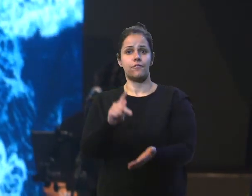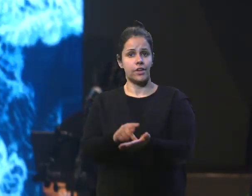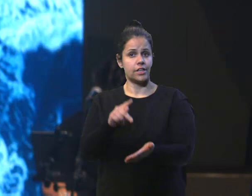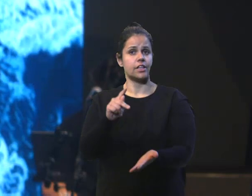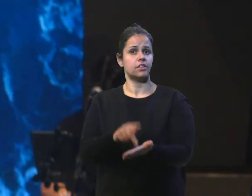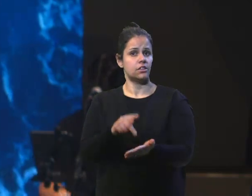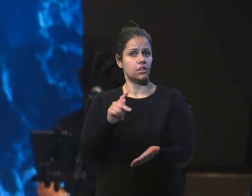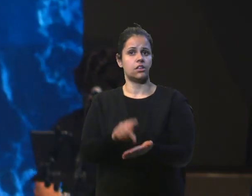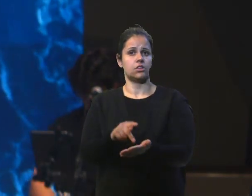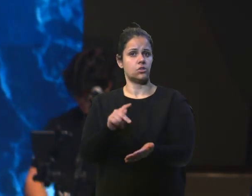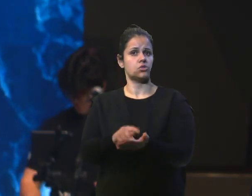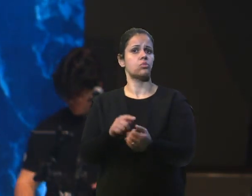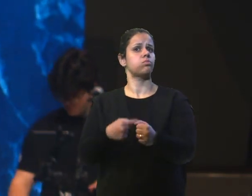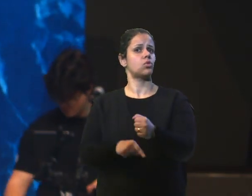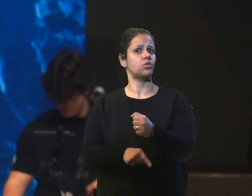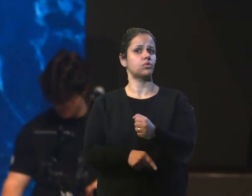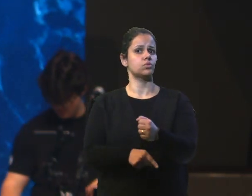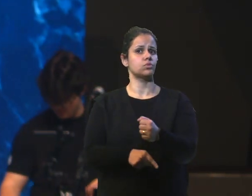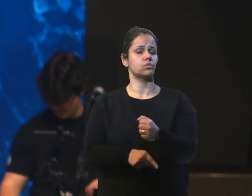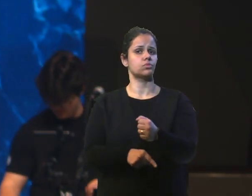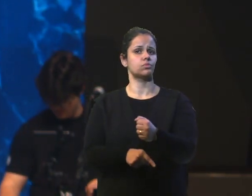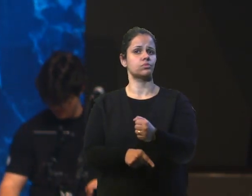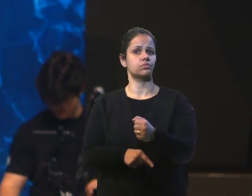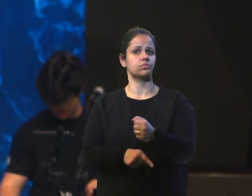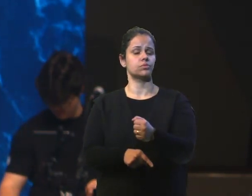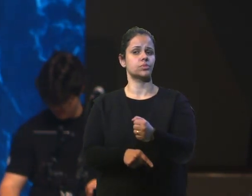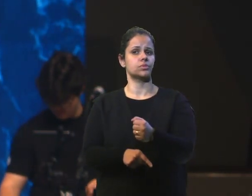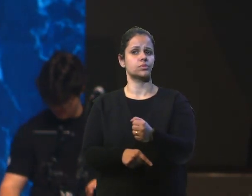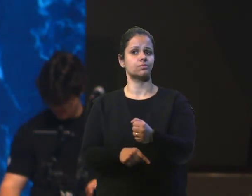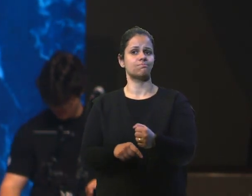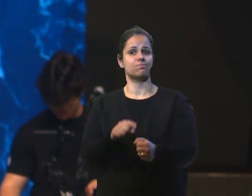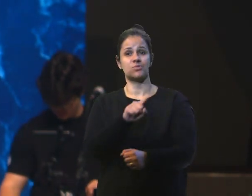sinto lhe informar, você não é um seguidor de Jesus.